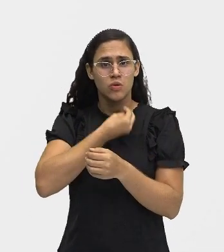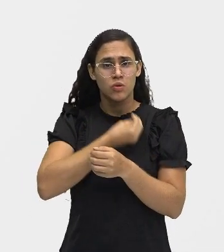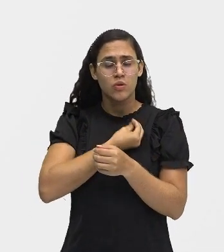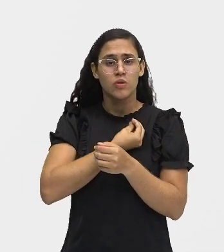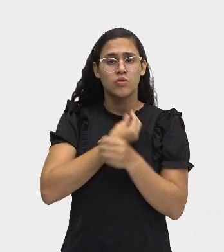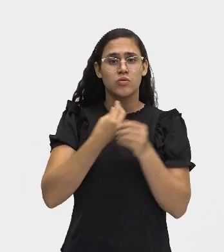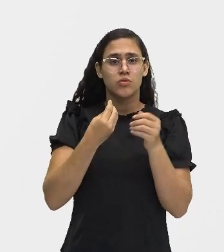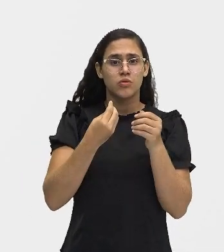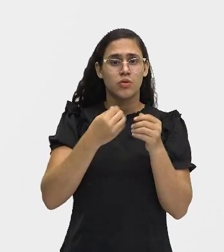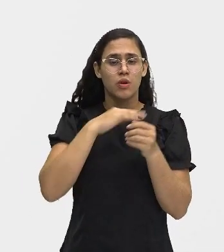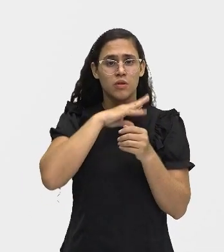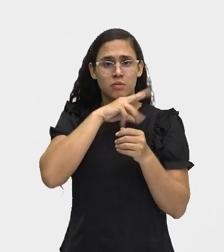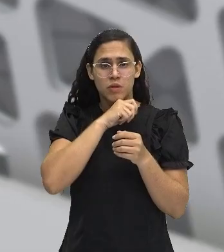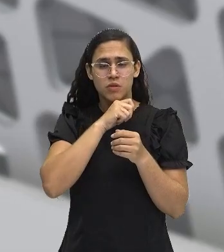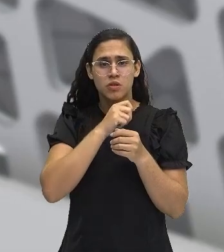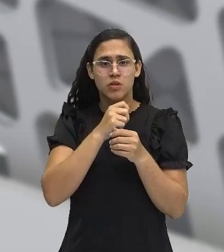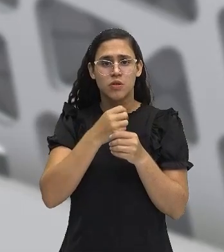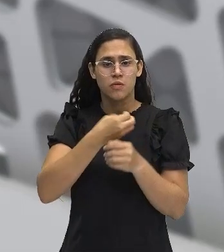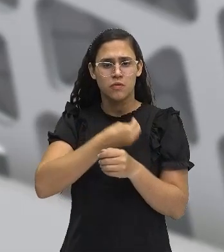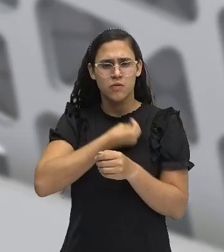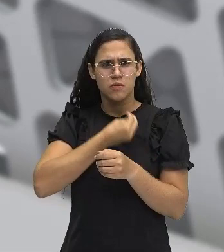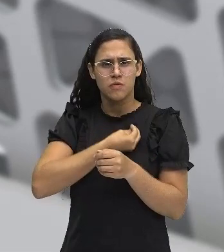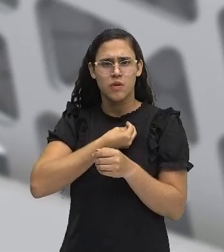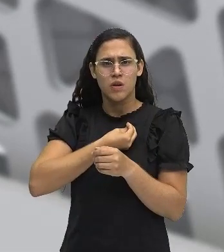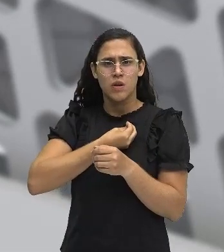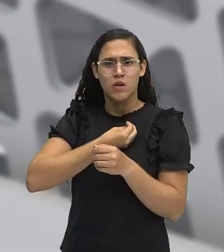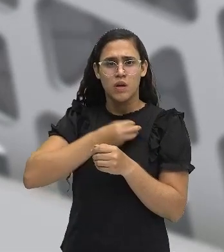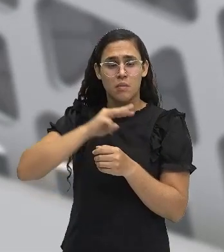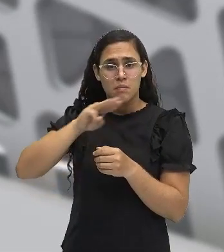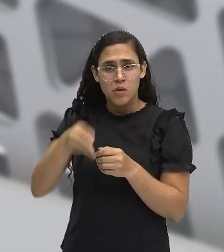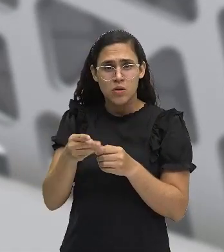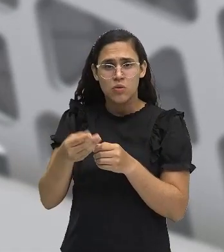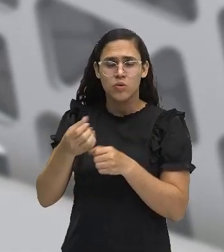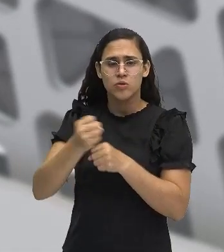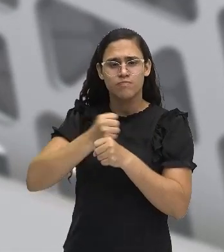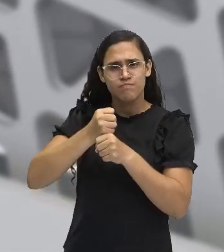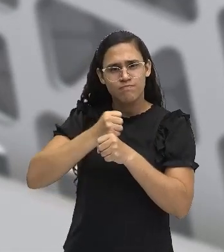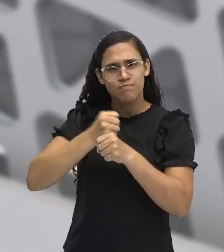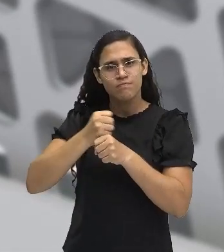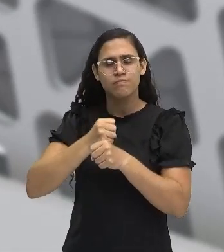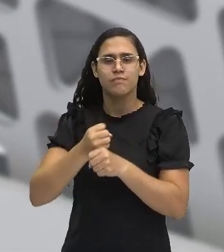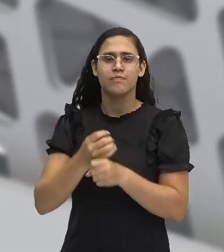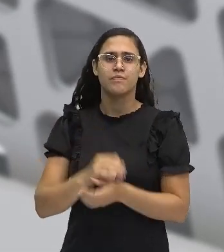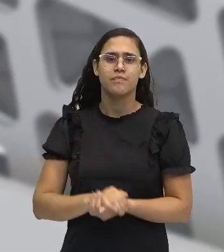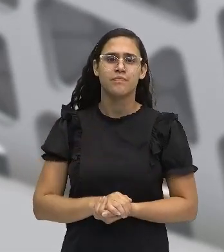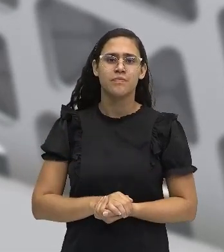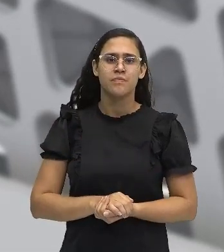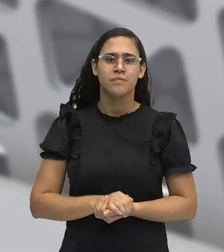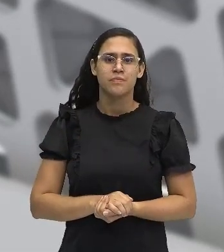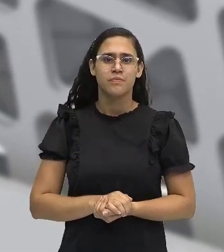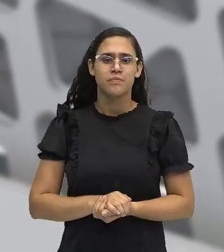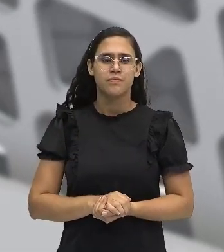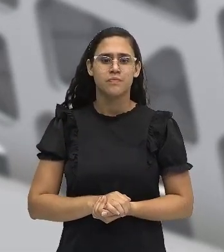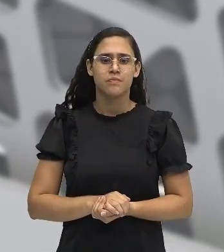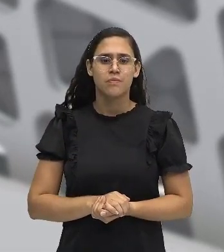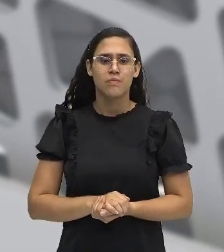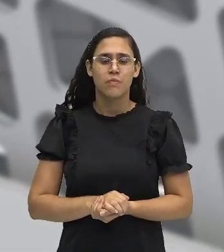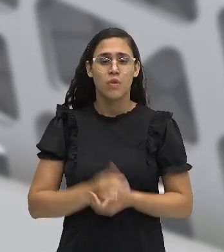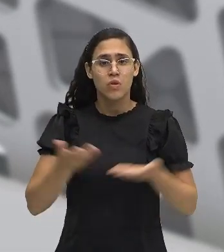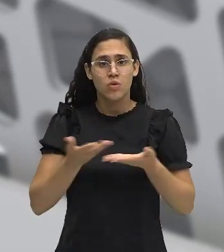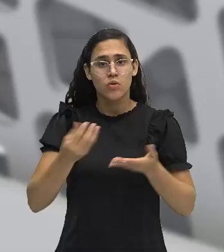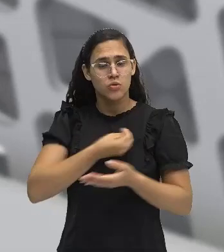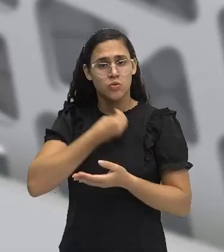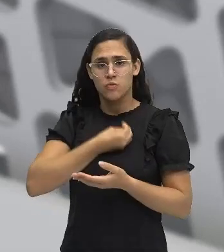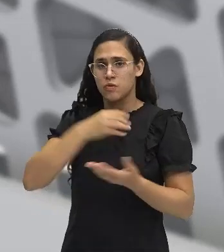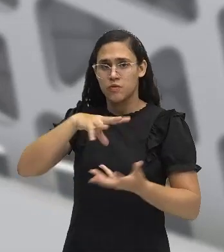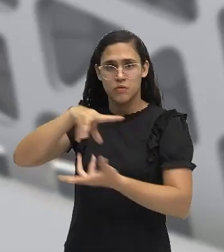que viveram, né? Seres vivos que viveram aí há milhões de anos atrás e não habitam mais a Terra, tá? E aí a gente tem o